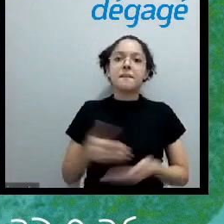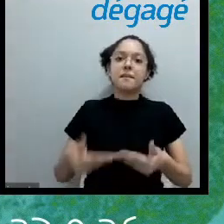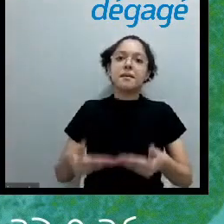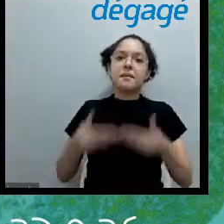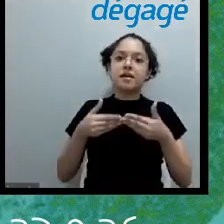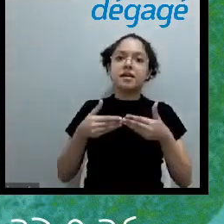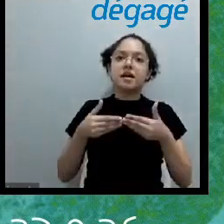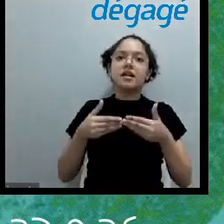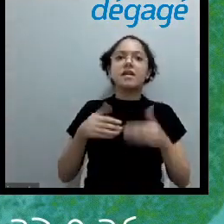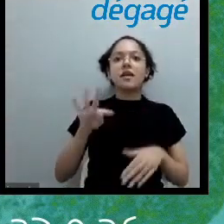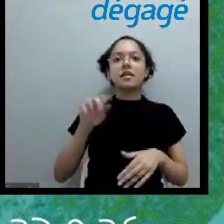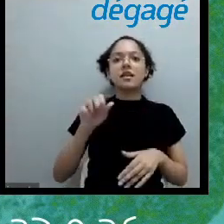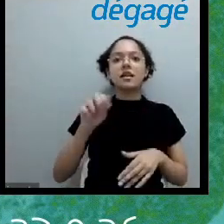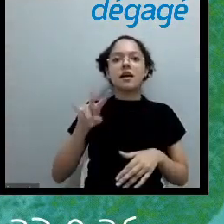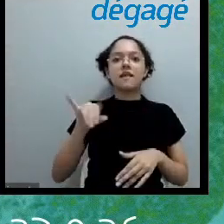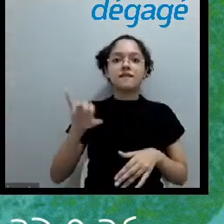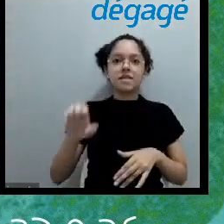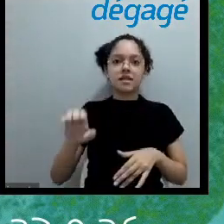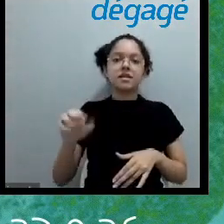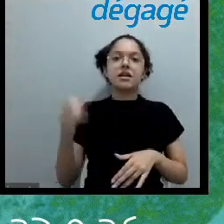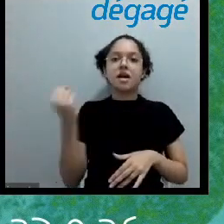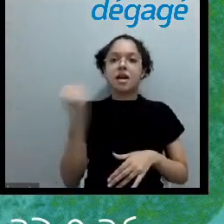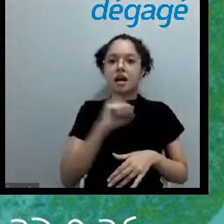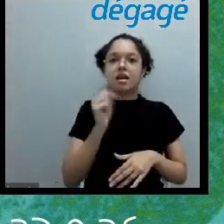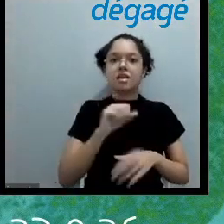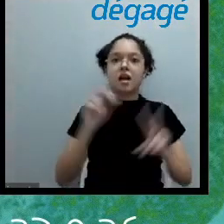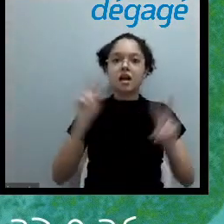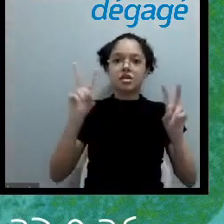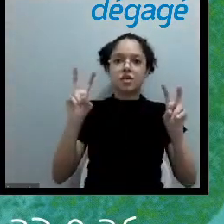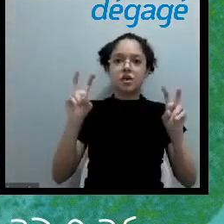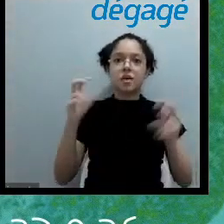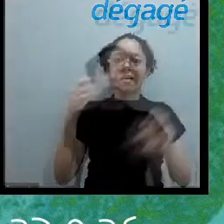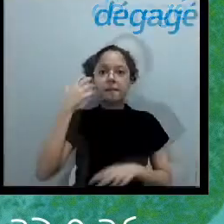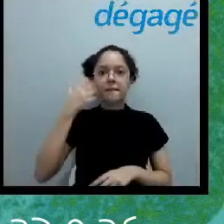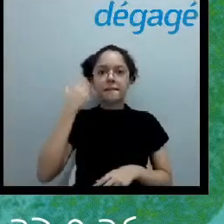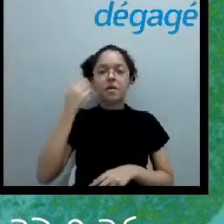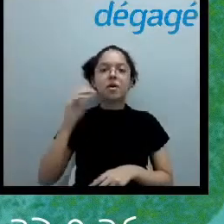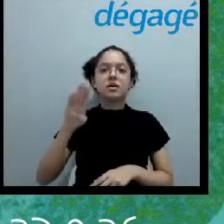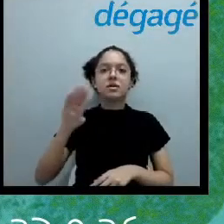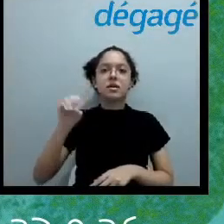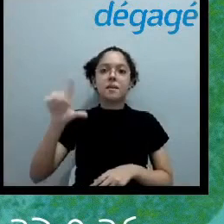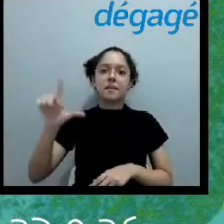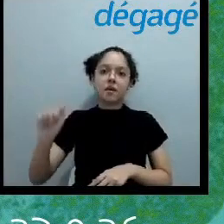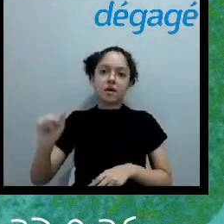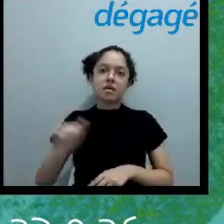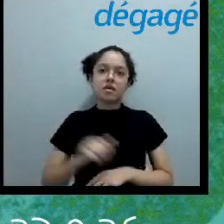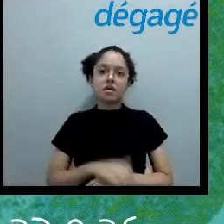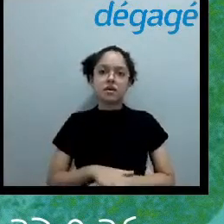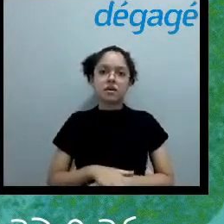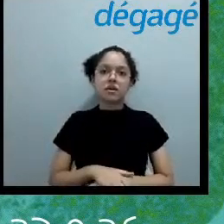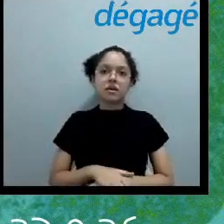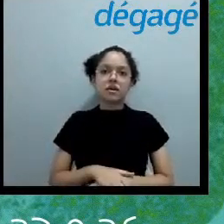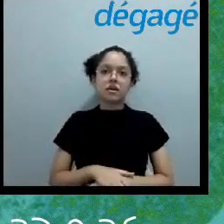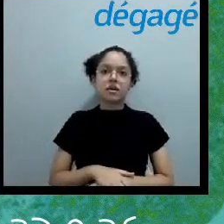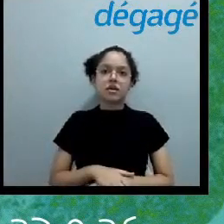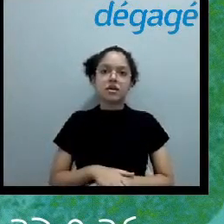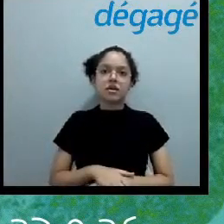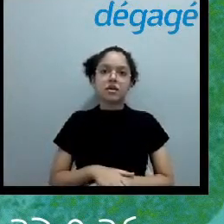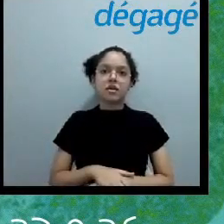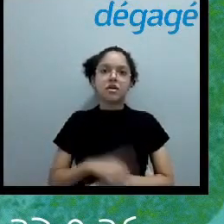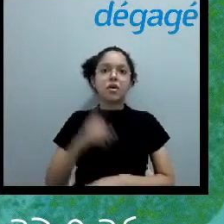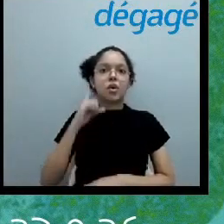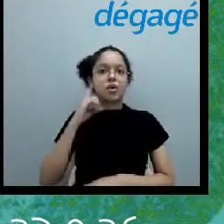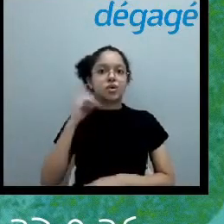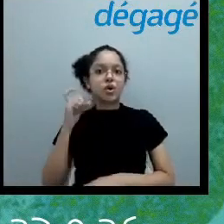eu vou cantar um trechinho da música da bola, só para ter noção, porque ela trata umas coisas assim. O som da bola bate e volta na